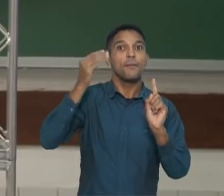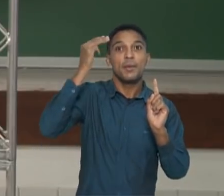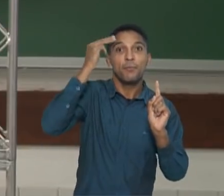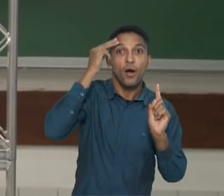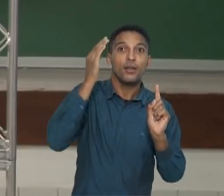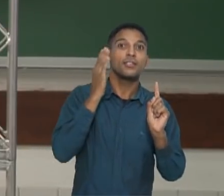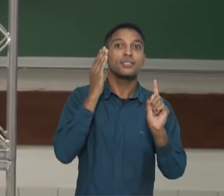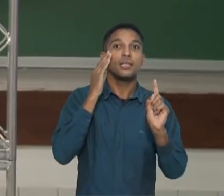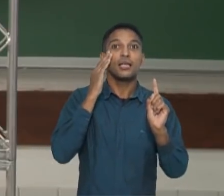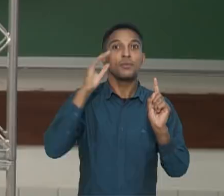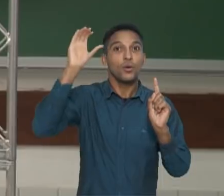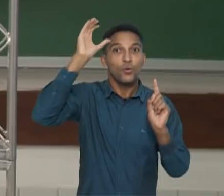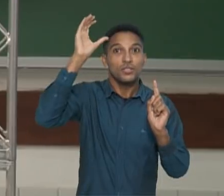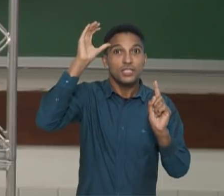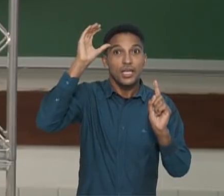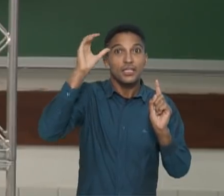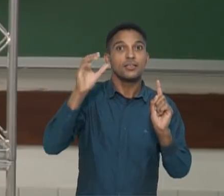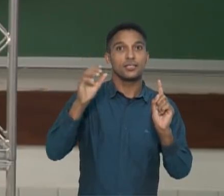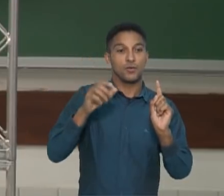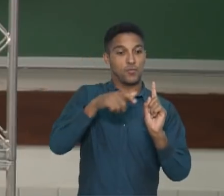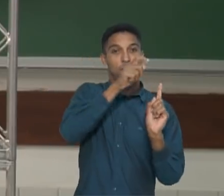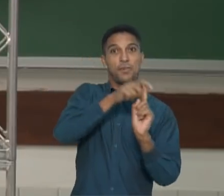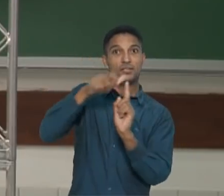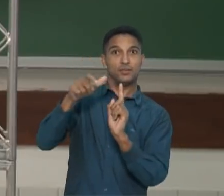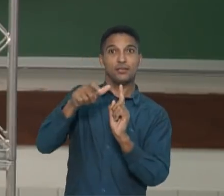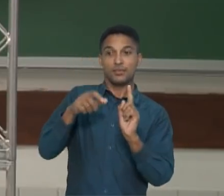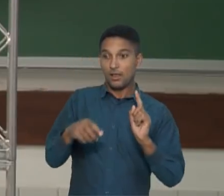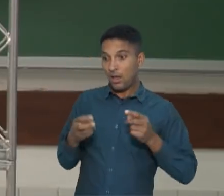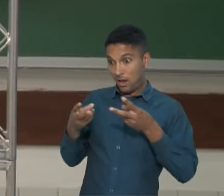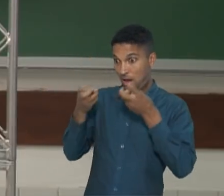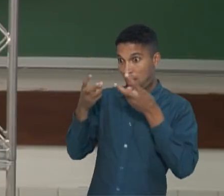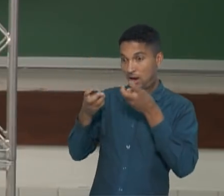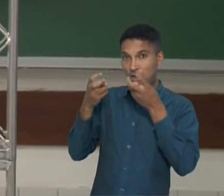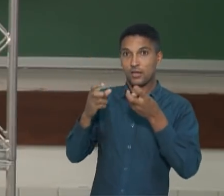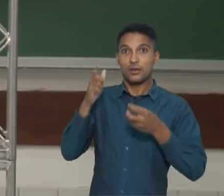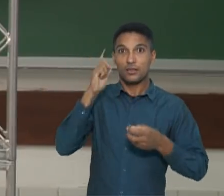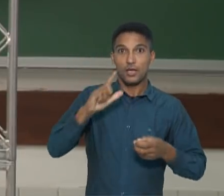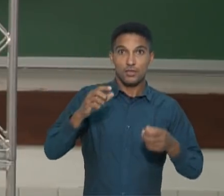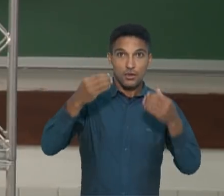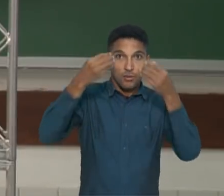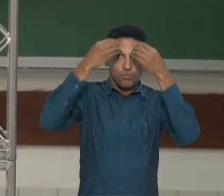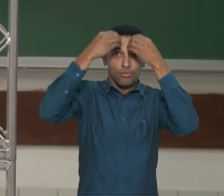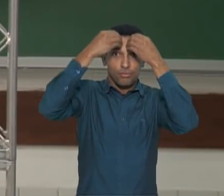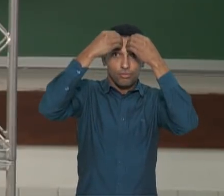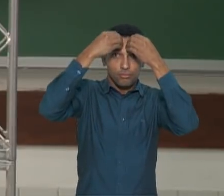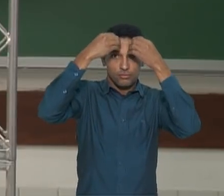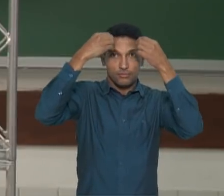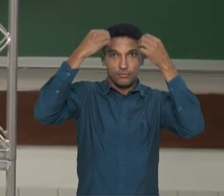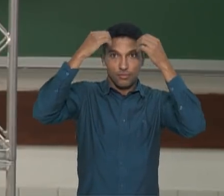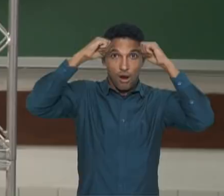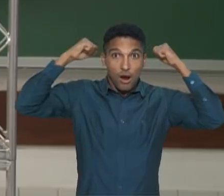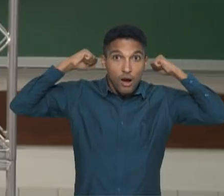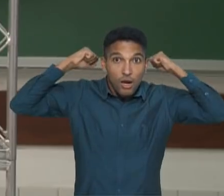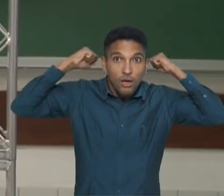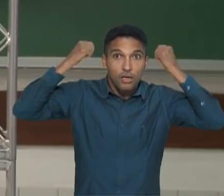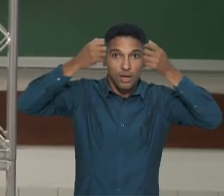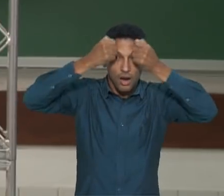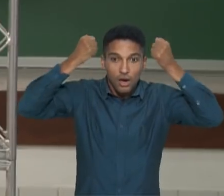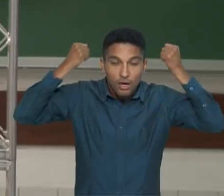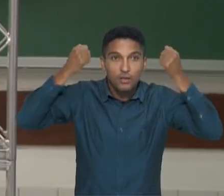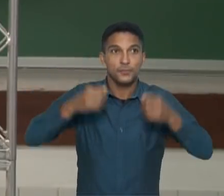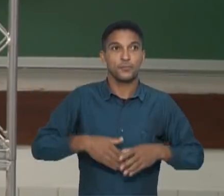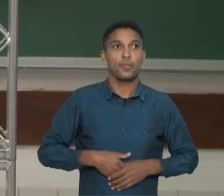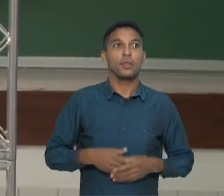o início do conto para vocês analisar e localizar essas passagens do texto que ilustra, que exemplifica esse tipo de